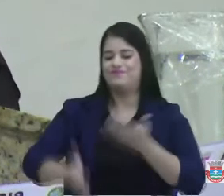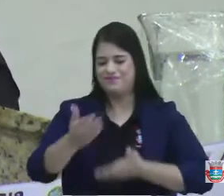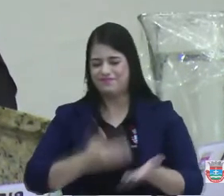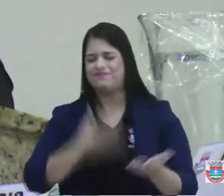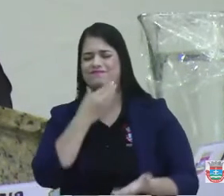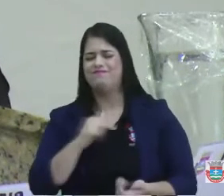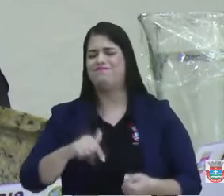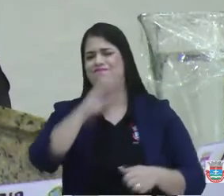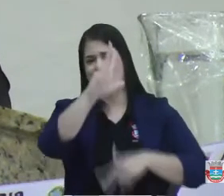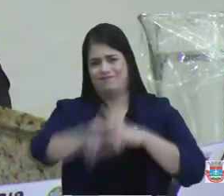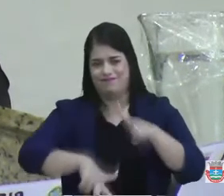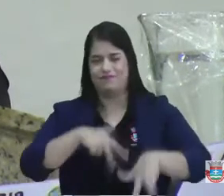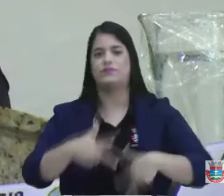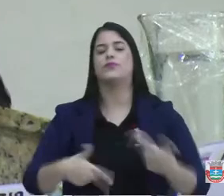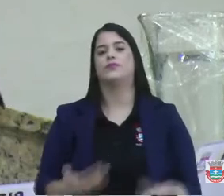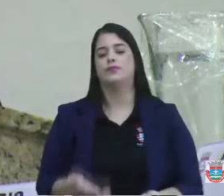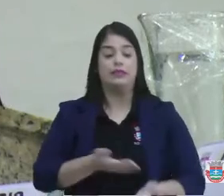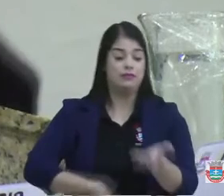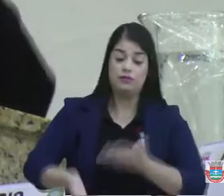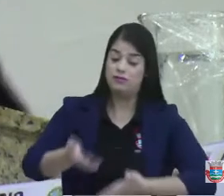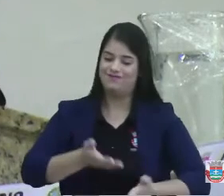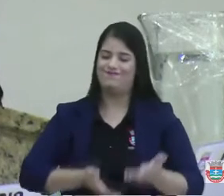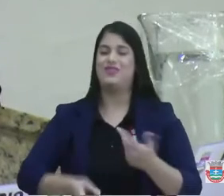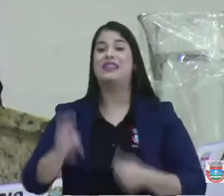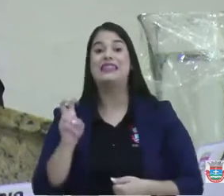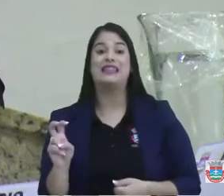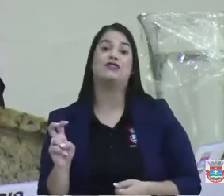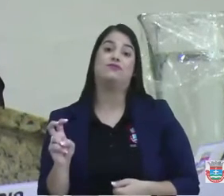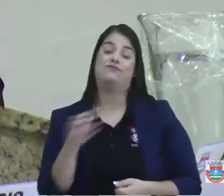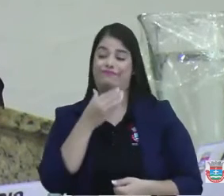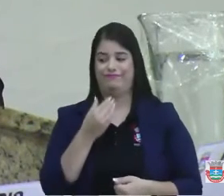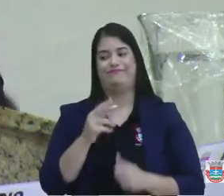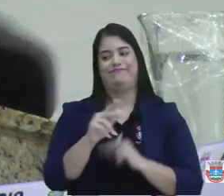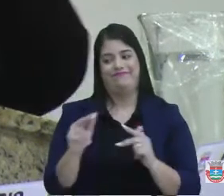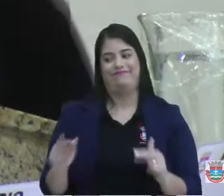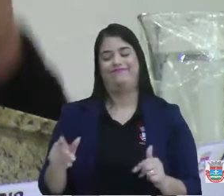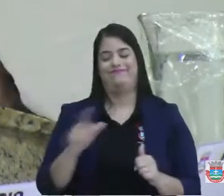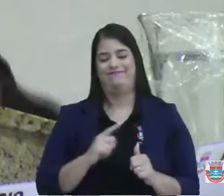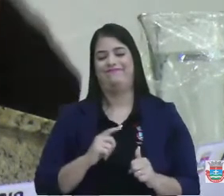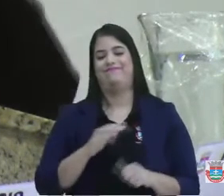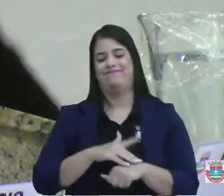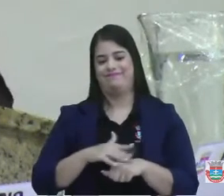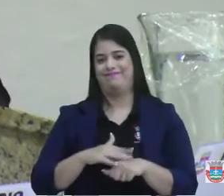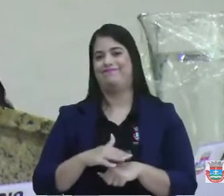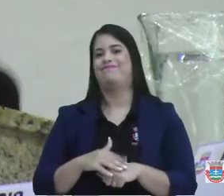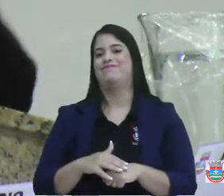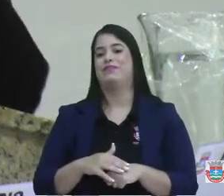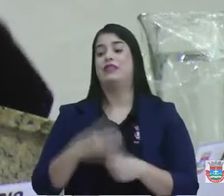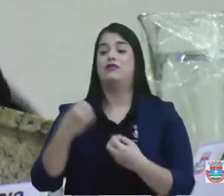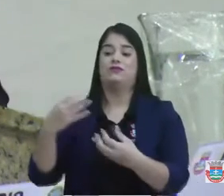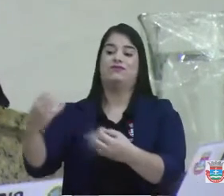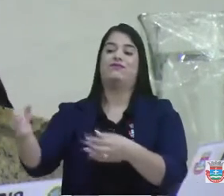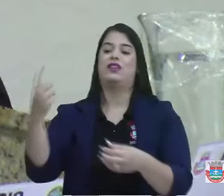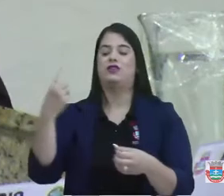município e tem um acompanhamento Inclusive tem uns 5 o que a gente manda para Recife Já